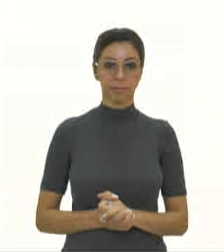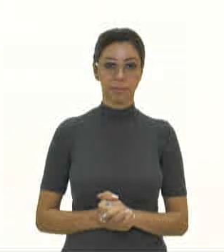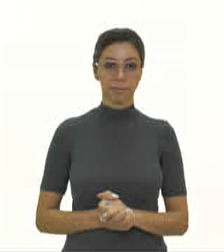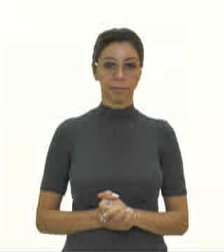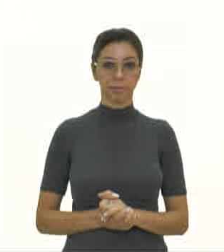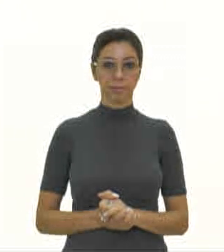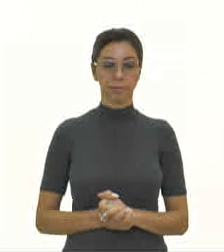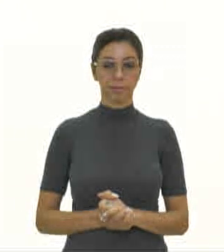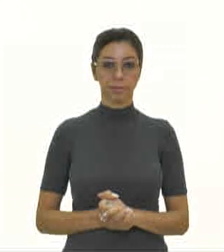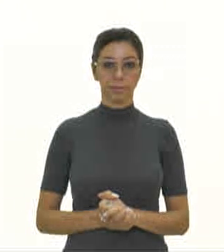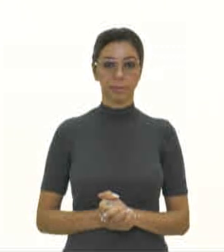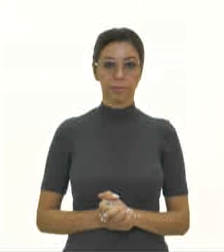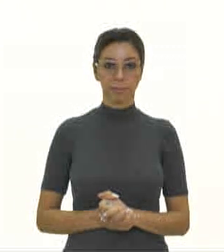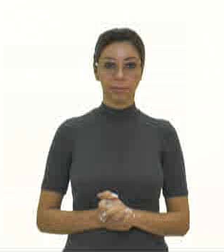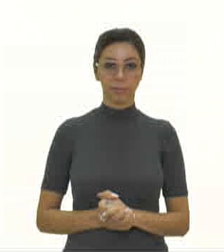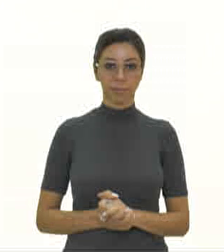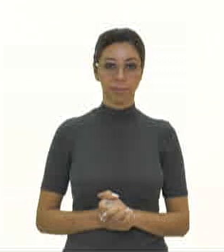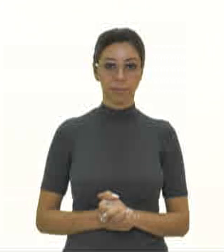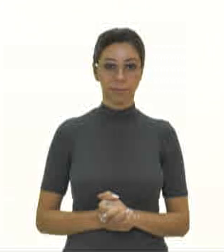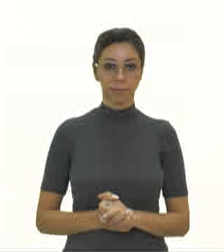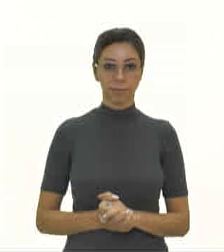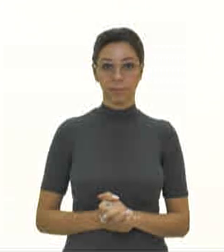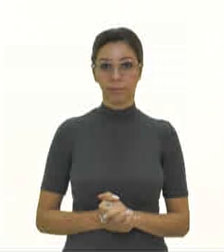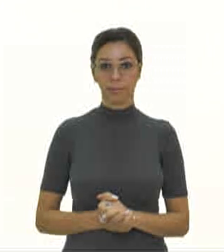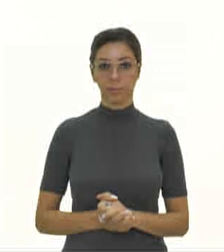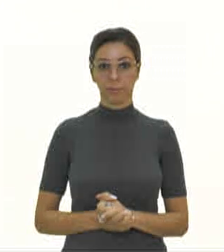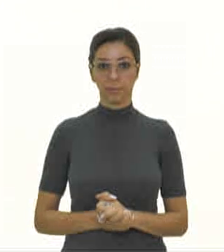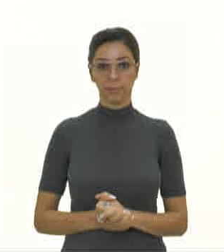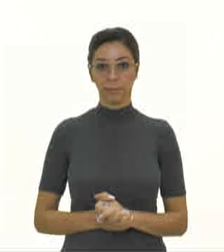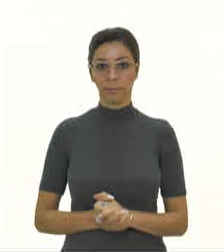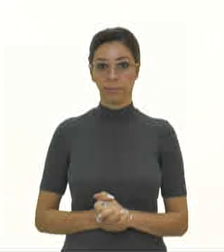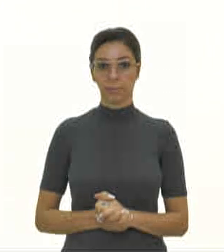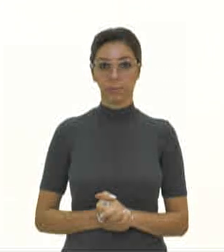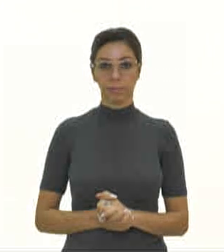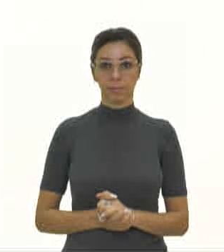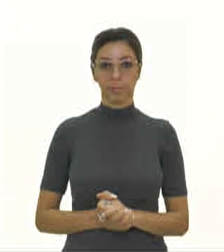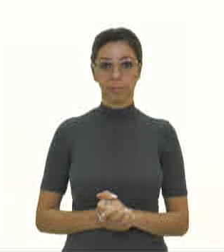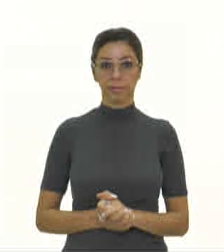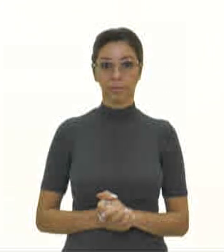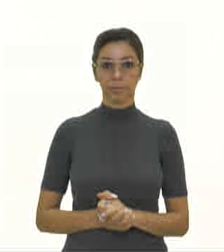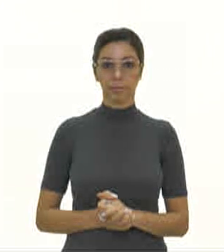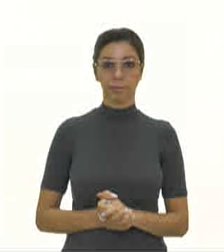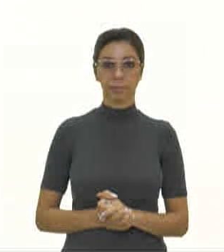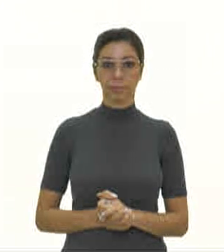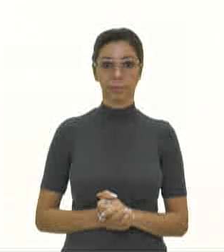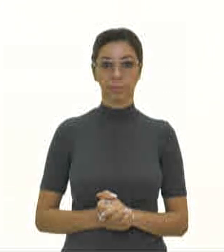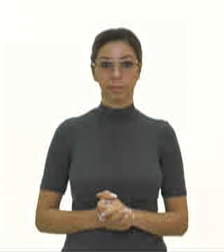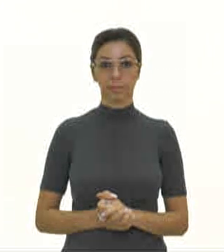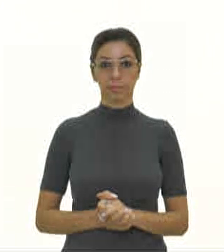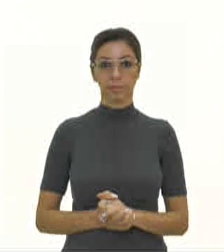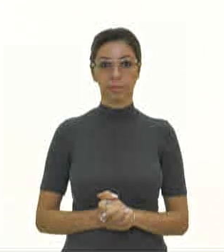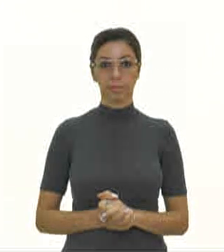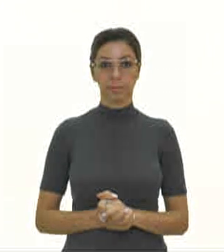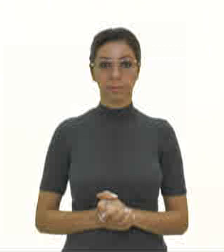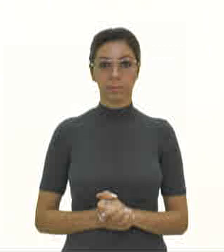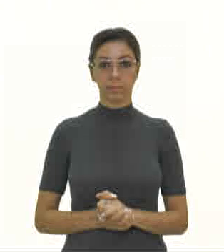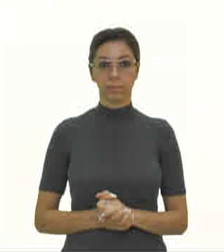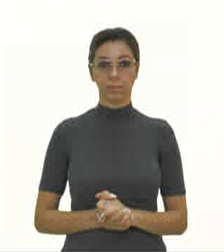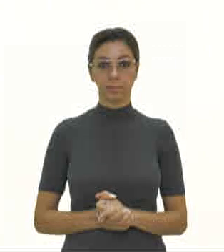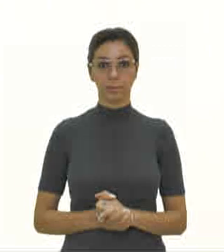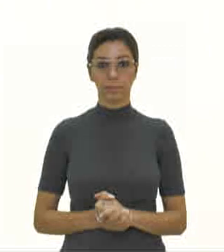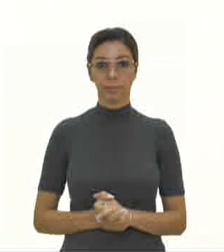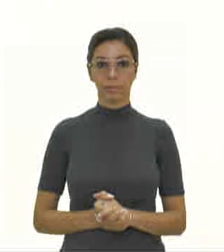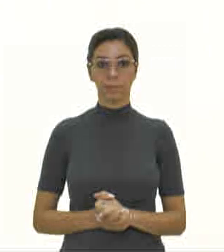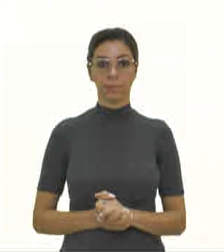Perkin patented his synthetic dye, the first synthetic made, and opened